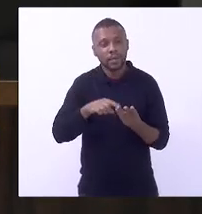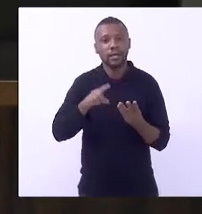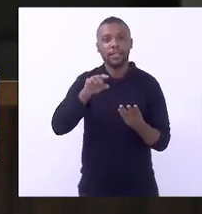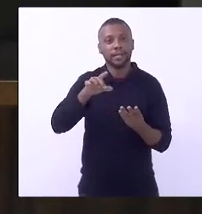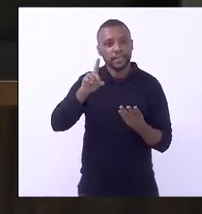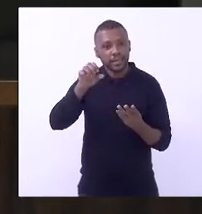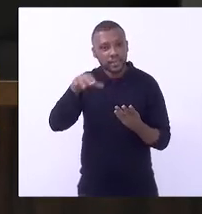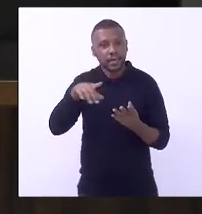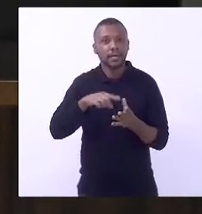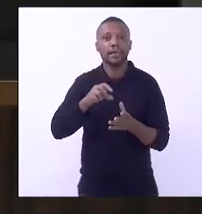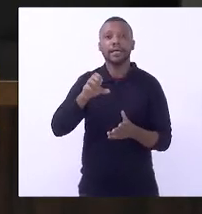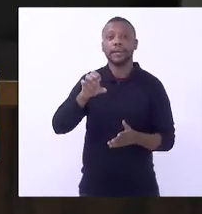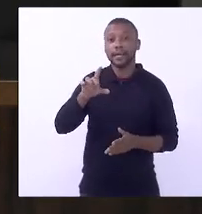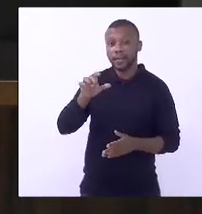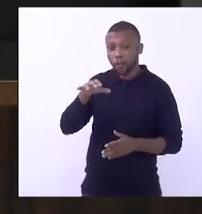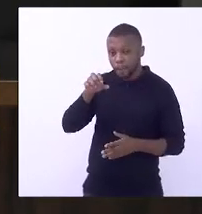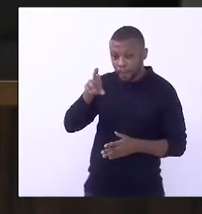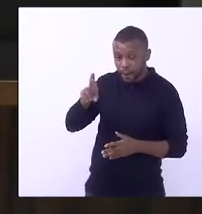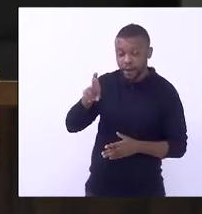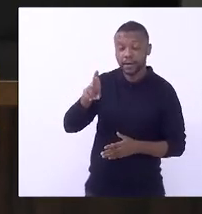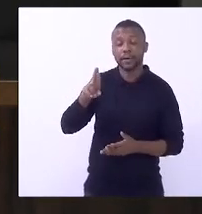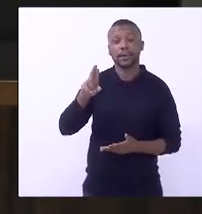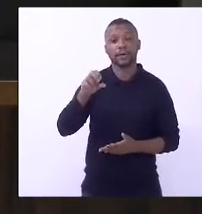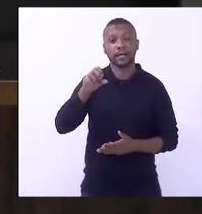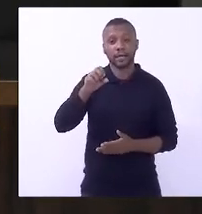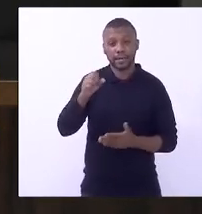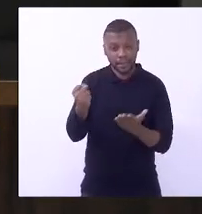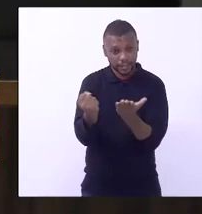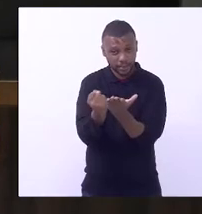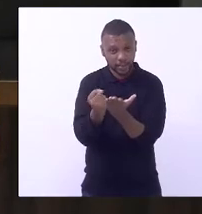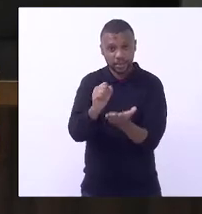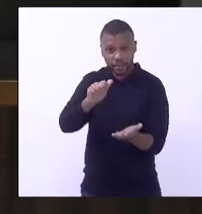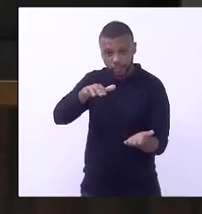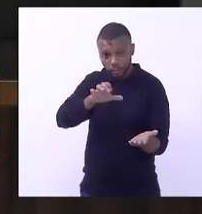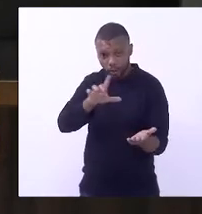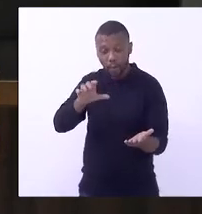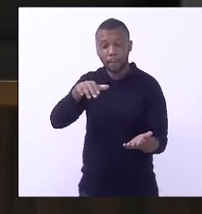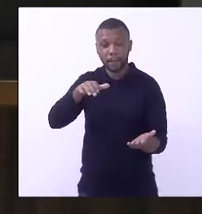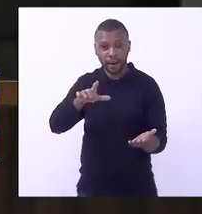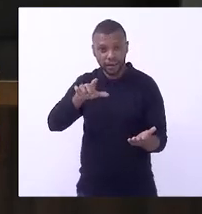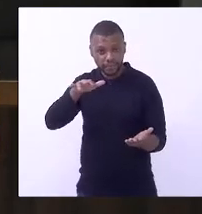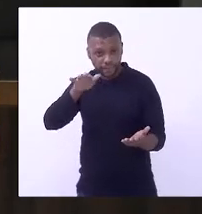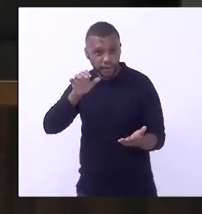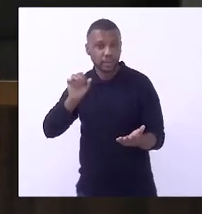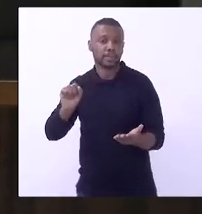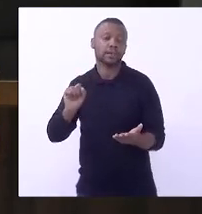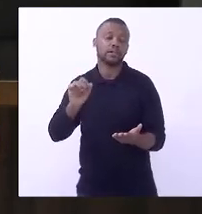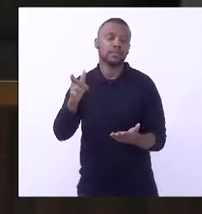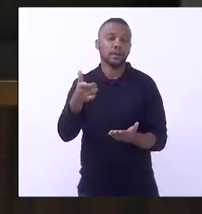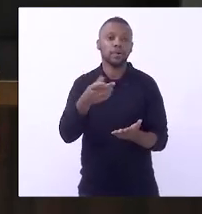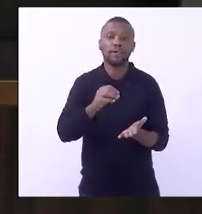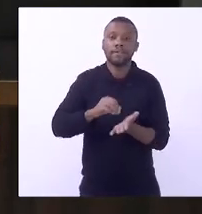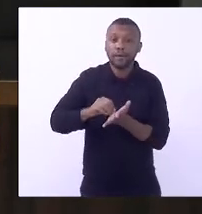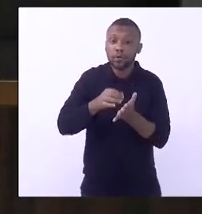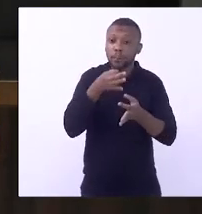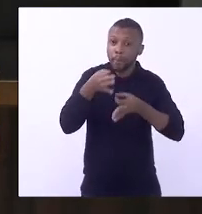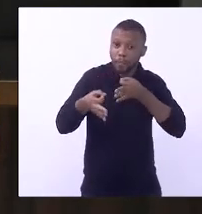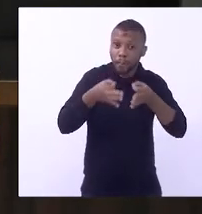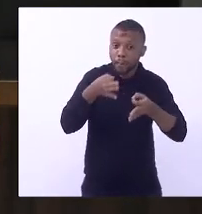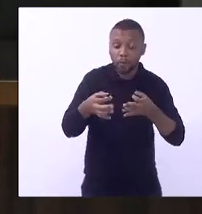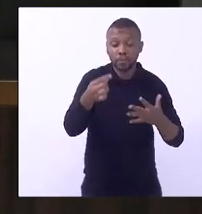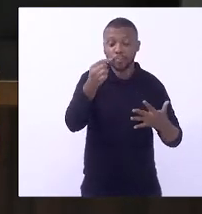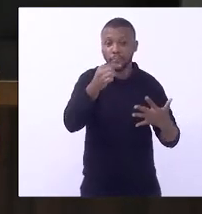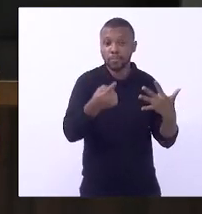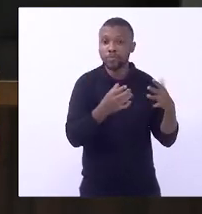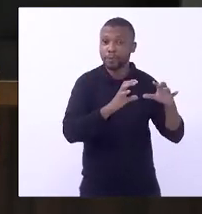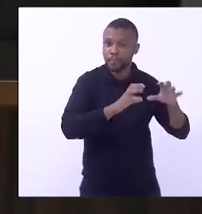Leomar Coelho, Rubens Montempo, Márcio Pacheco e Samuel Malafaia. Pendente de pareceres das comissões de Constituição e Justiça, Defesa do Meio Ambiente, de Esporte, Lazer, de